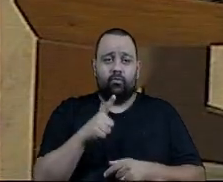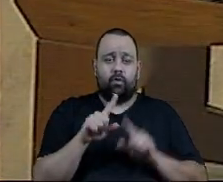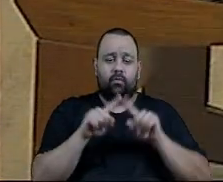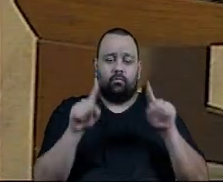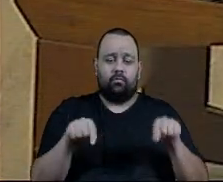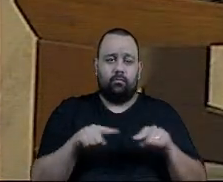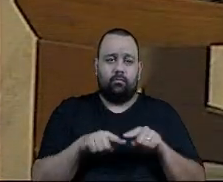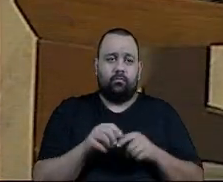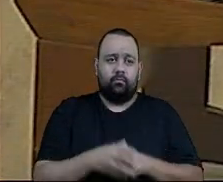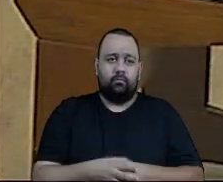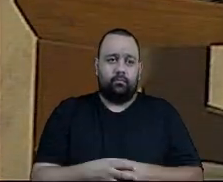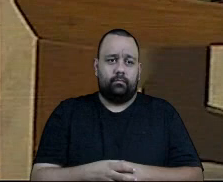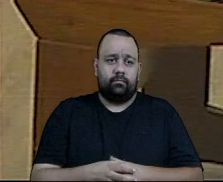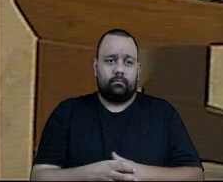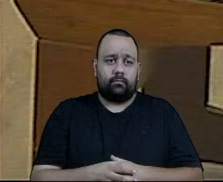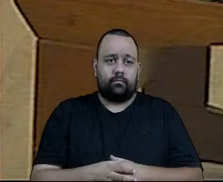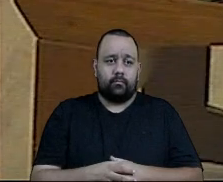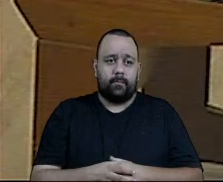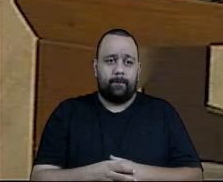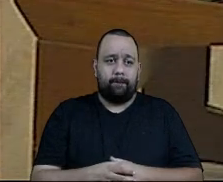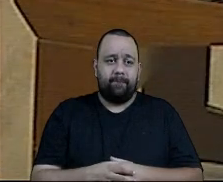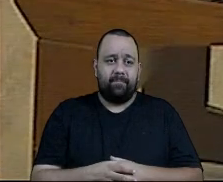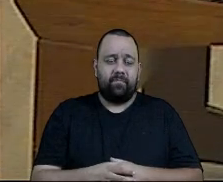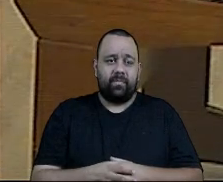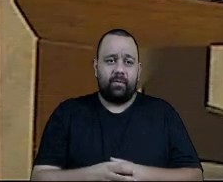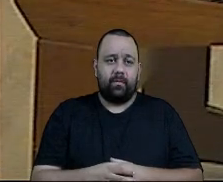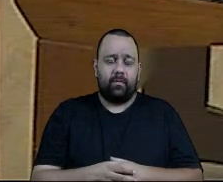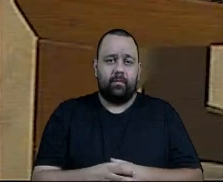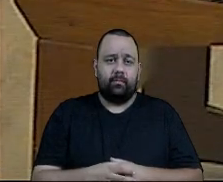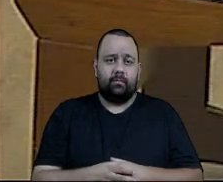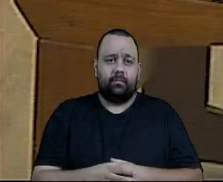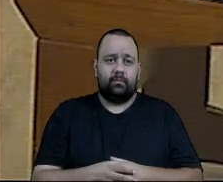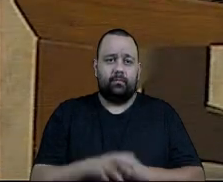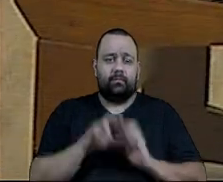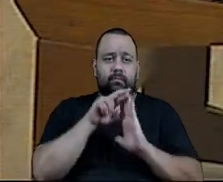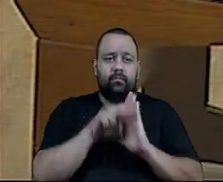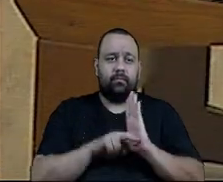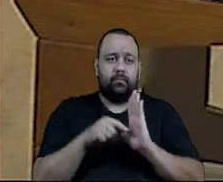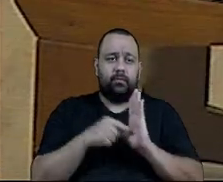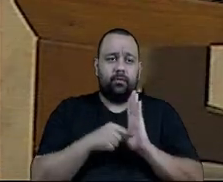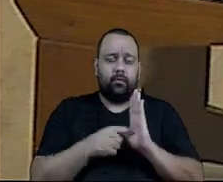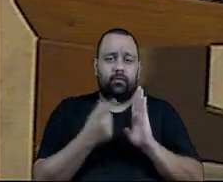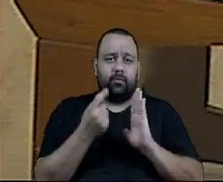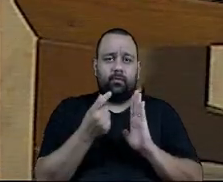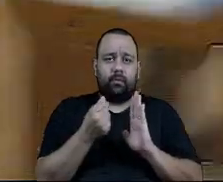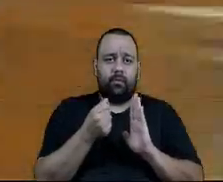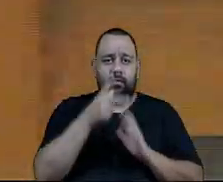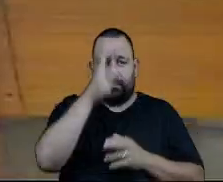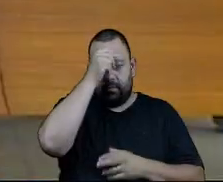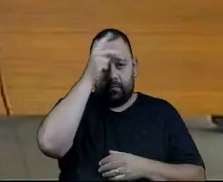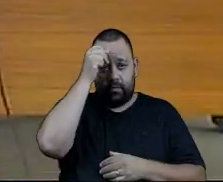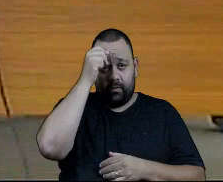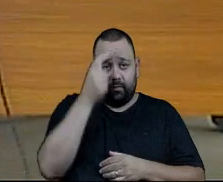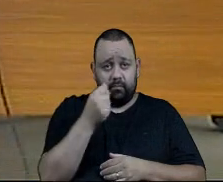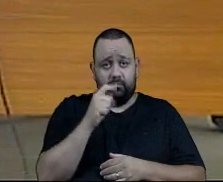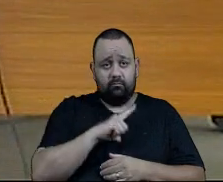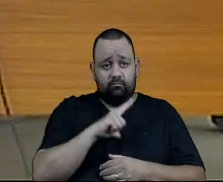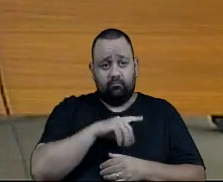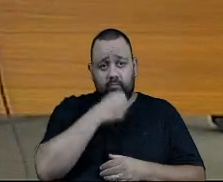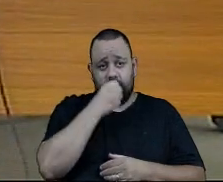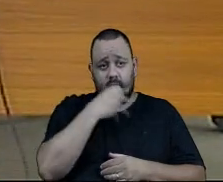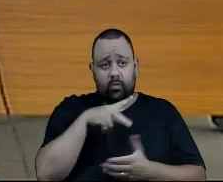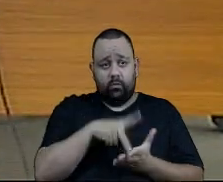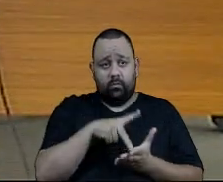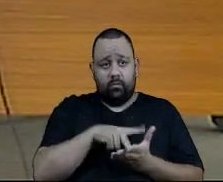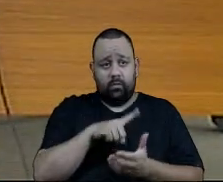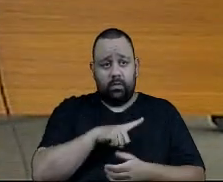difícil, ele só não está aqui. Não tem problema. Pelo relatório aqui, a gente percebe que a situação financeira da prefeitura é